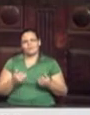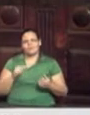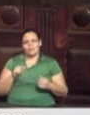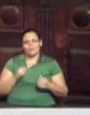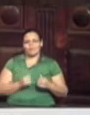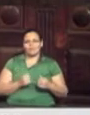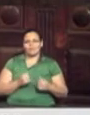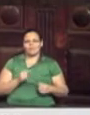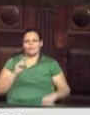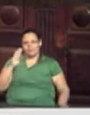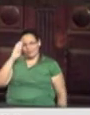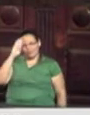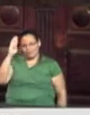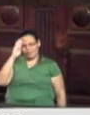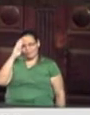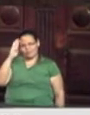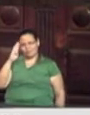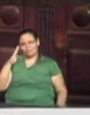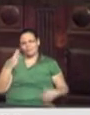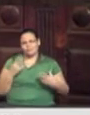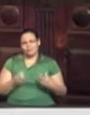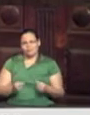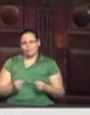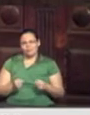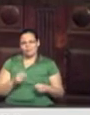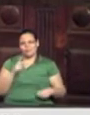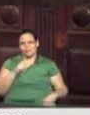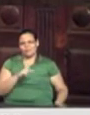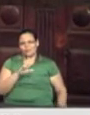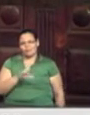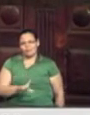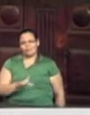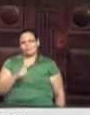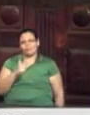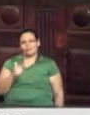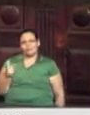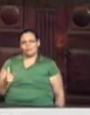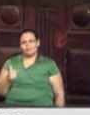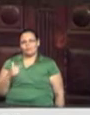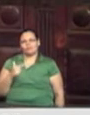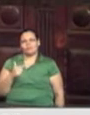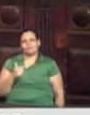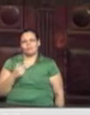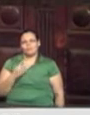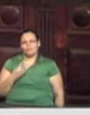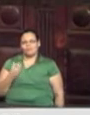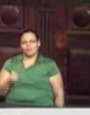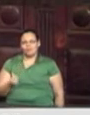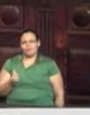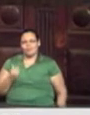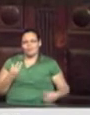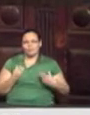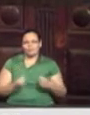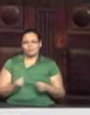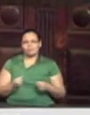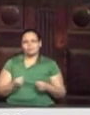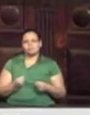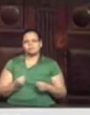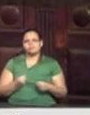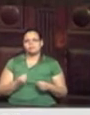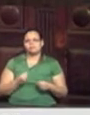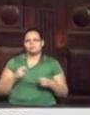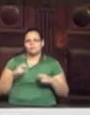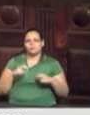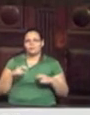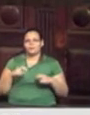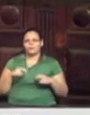ressaltar que a aprovação integral do PL 2248/16, tal qual aprovado pelo